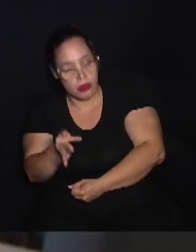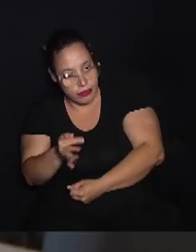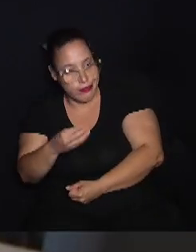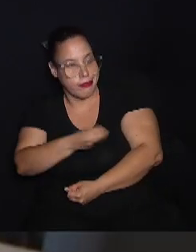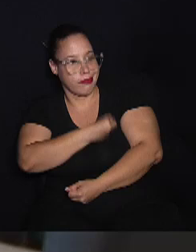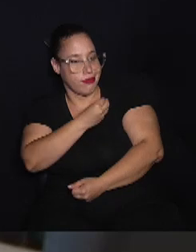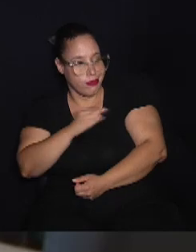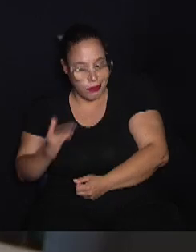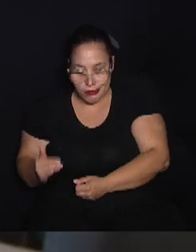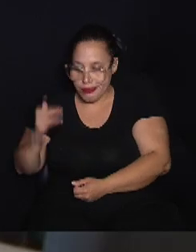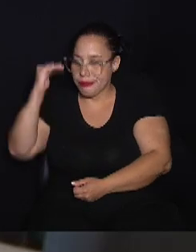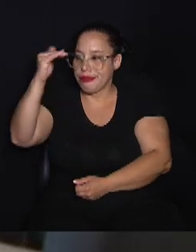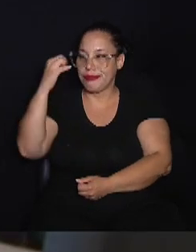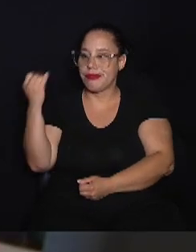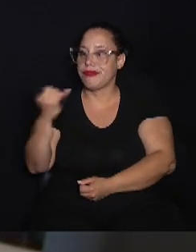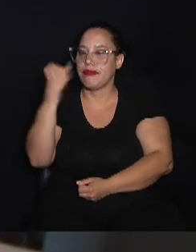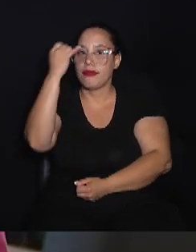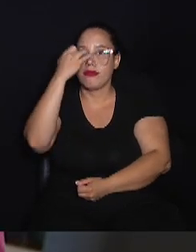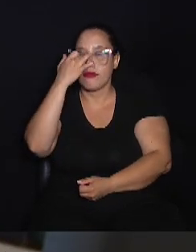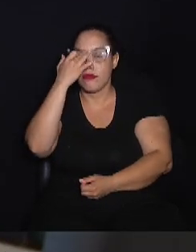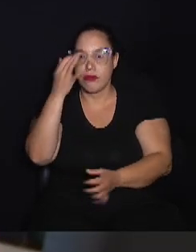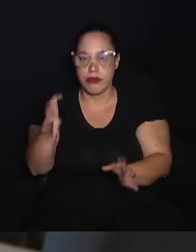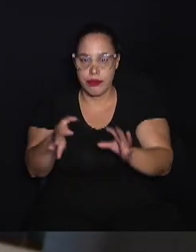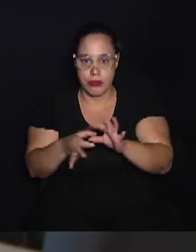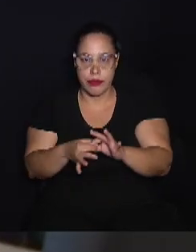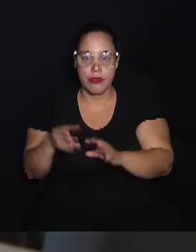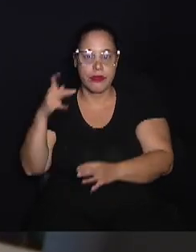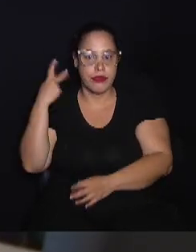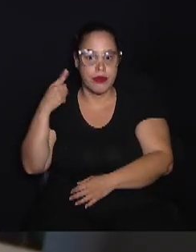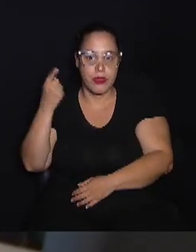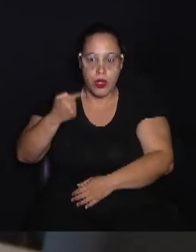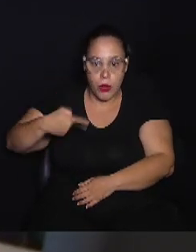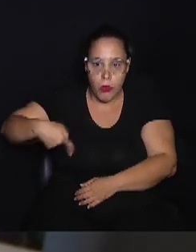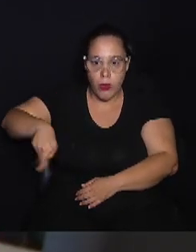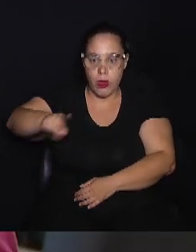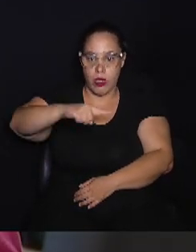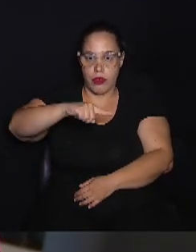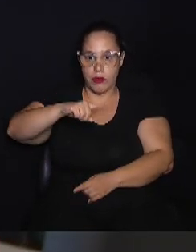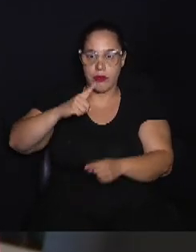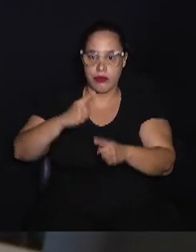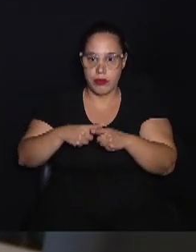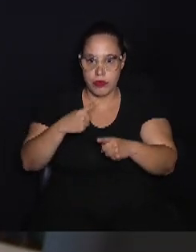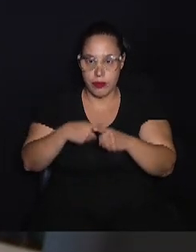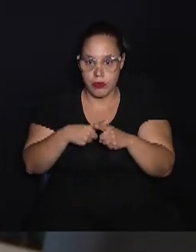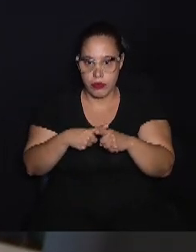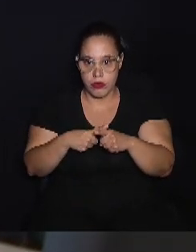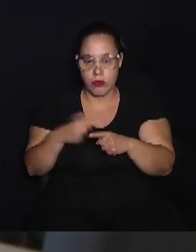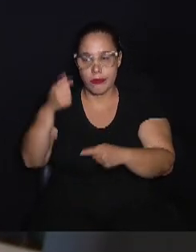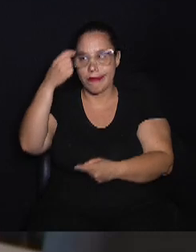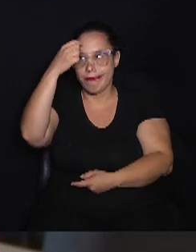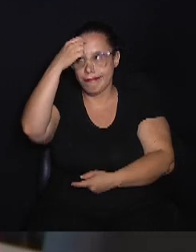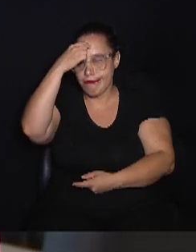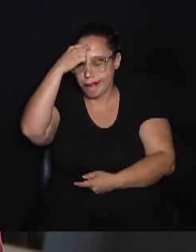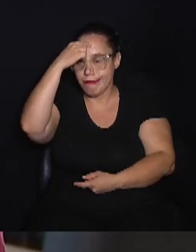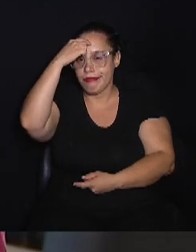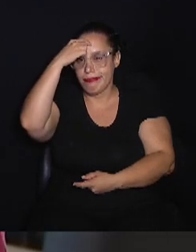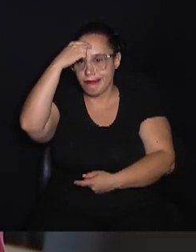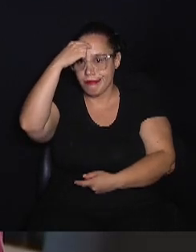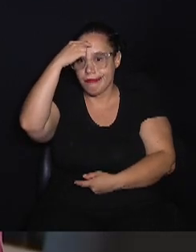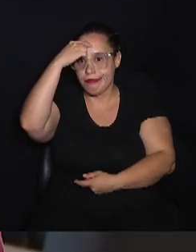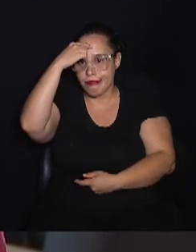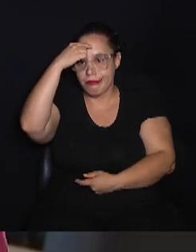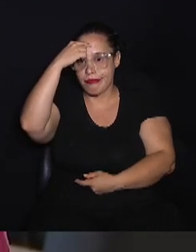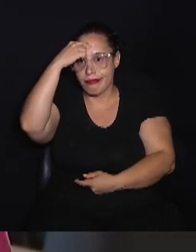adulta é importante essa participação da política para eles porque é a conscientização né para que